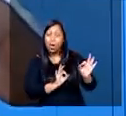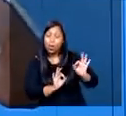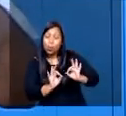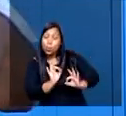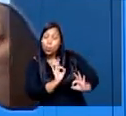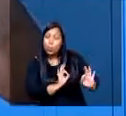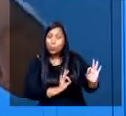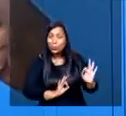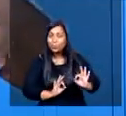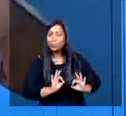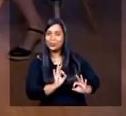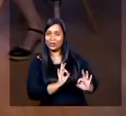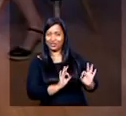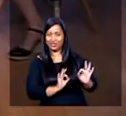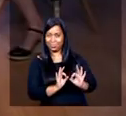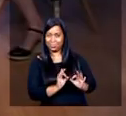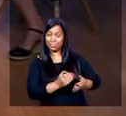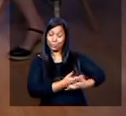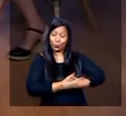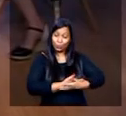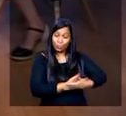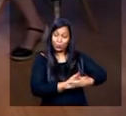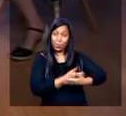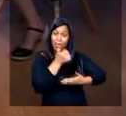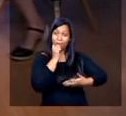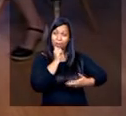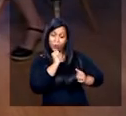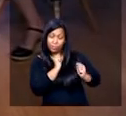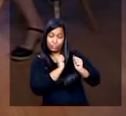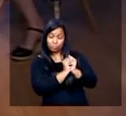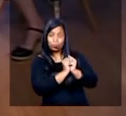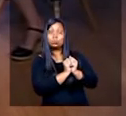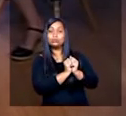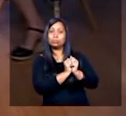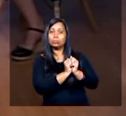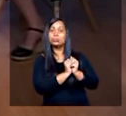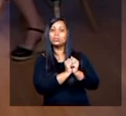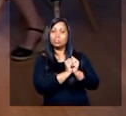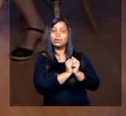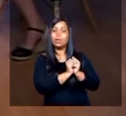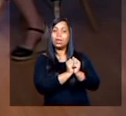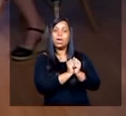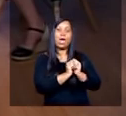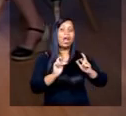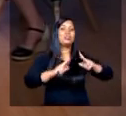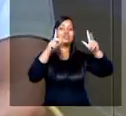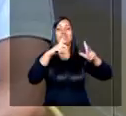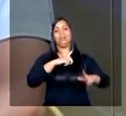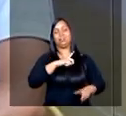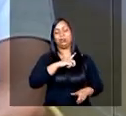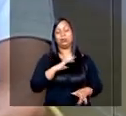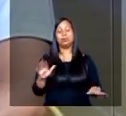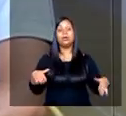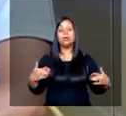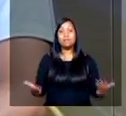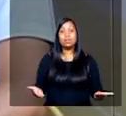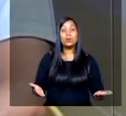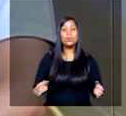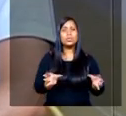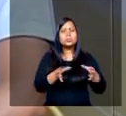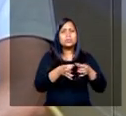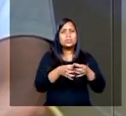organiza, né, o bebê e a mãe, e imediatamente para mamar, a diferença é enorme. Então, essa